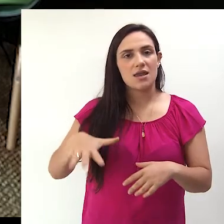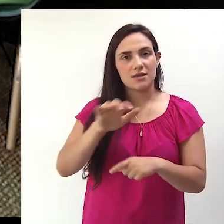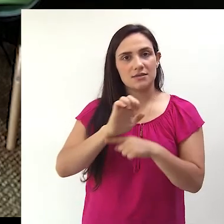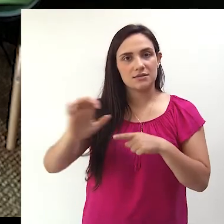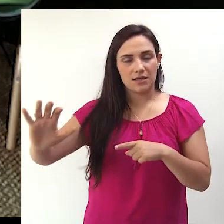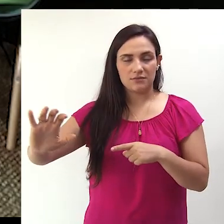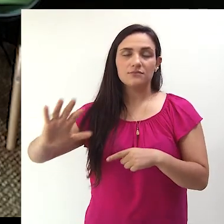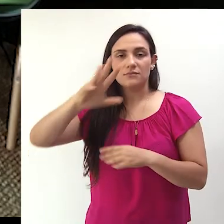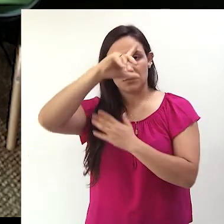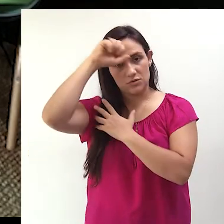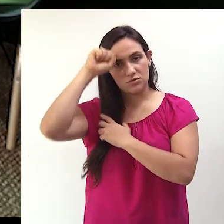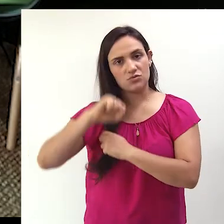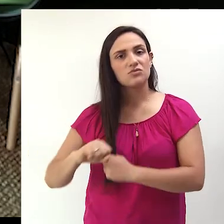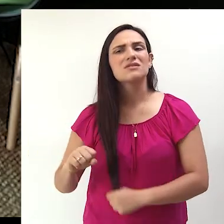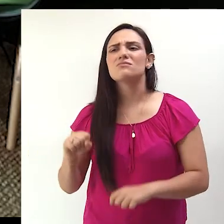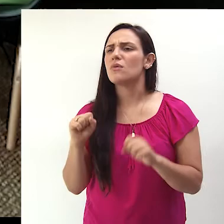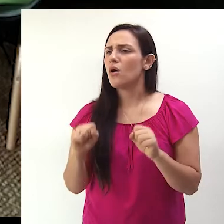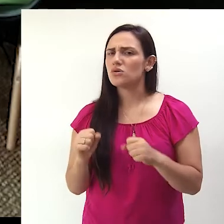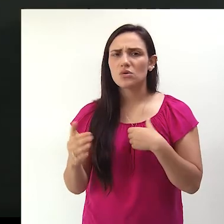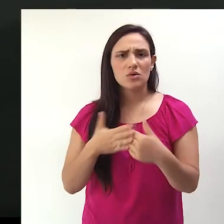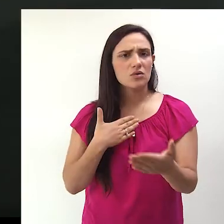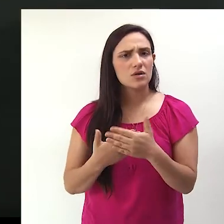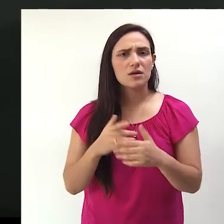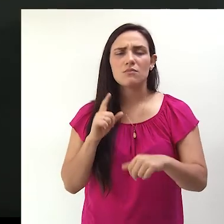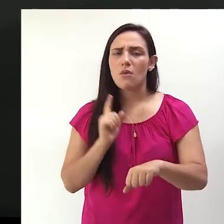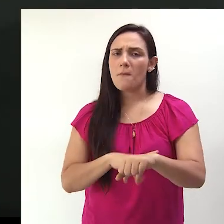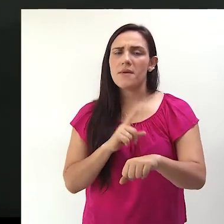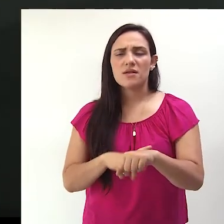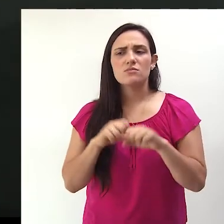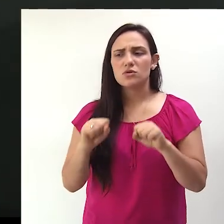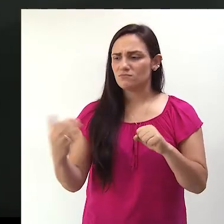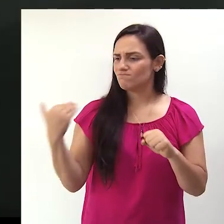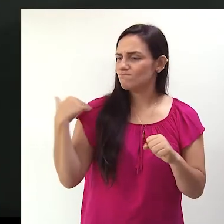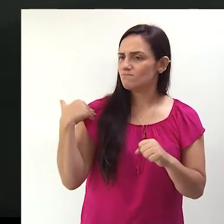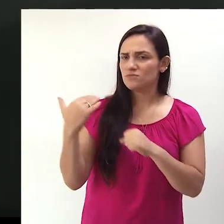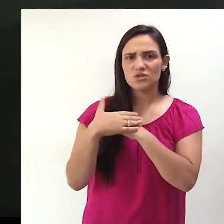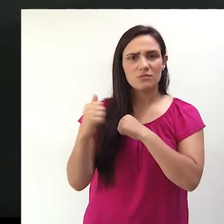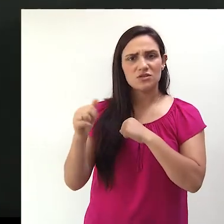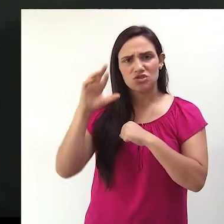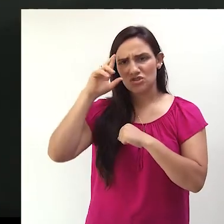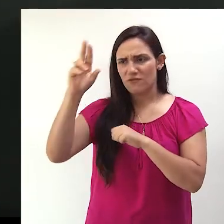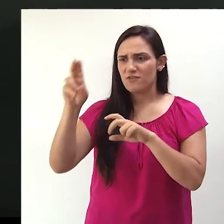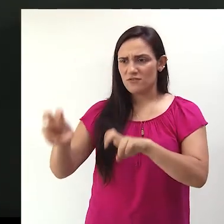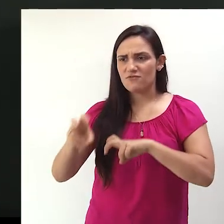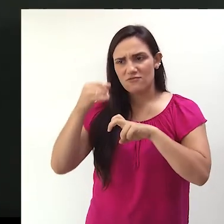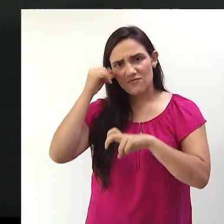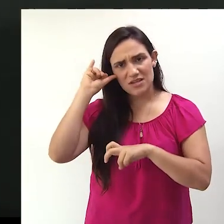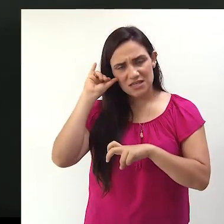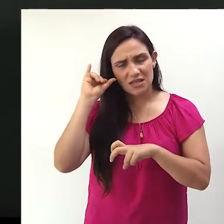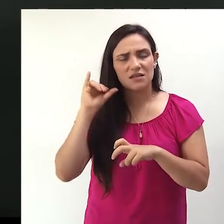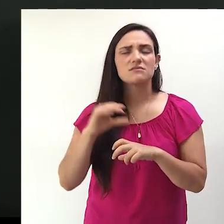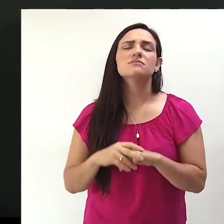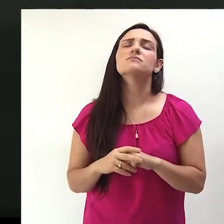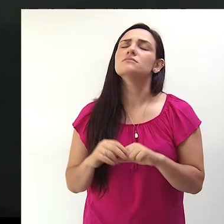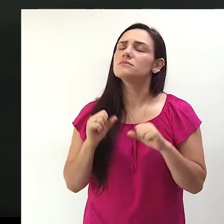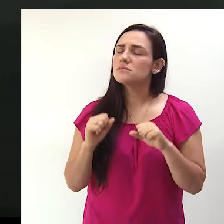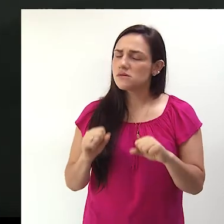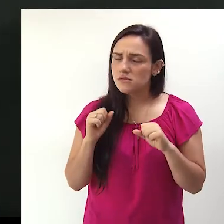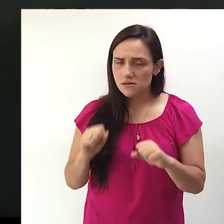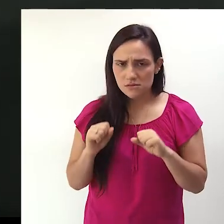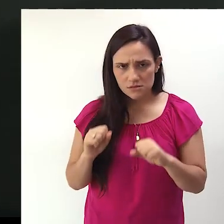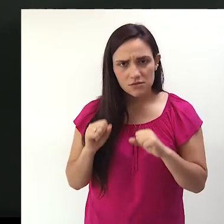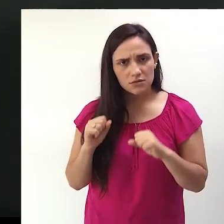portas abertas para todos os produtores, o que precisarem da Deleagro, o que estiver dentro da